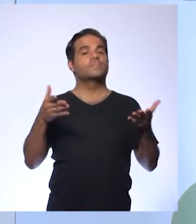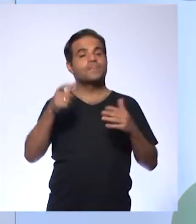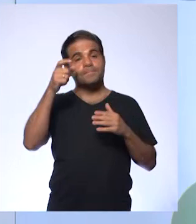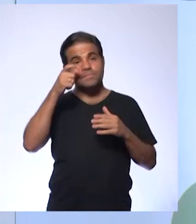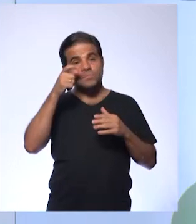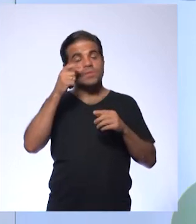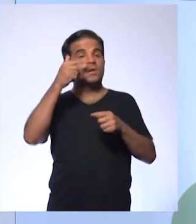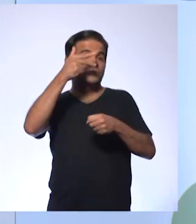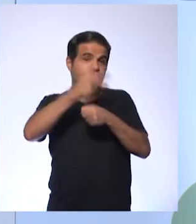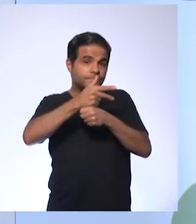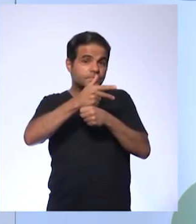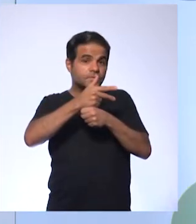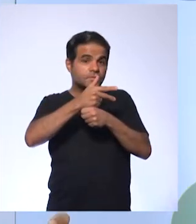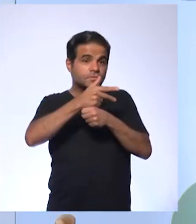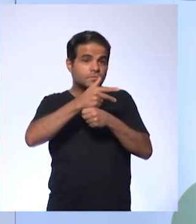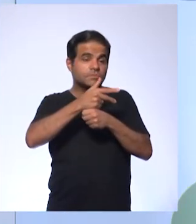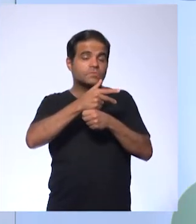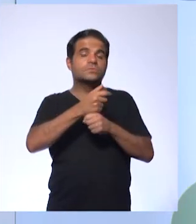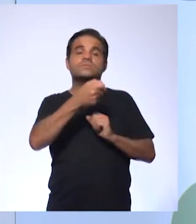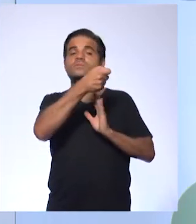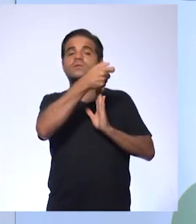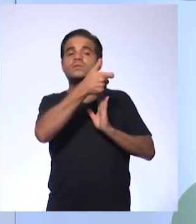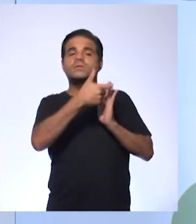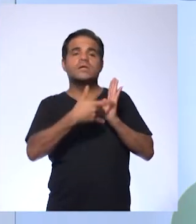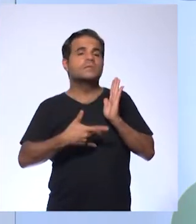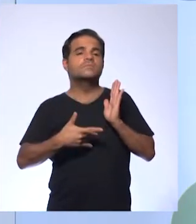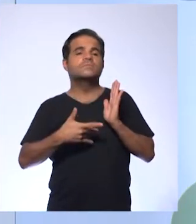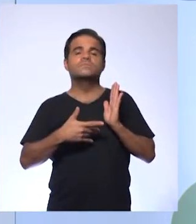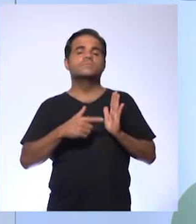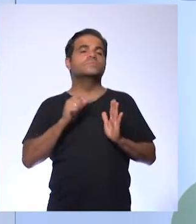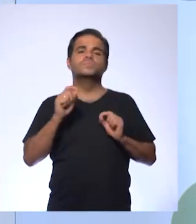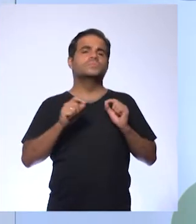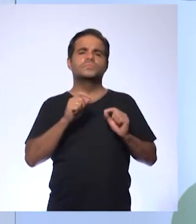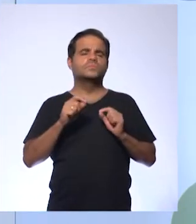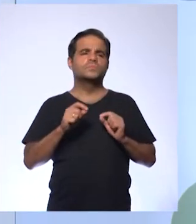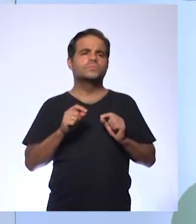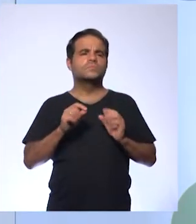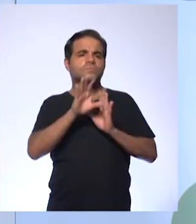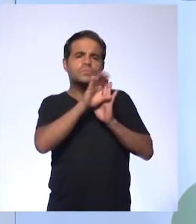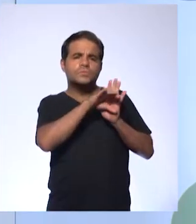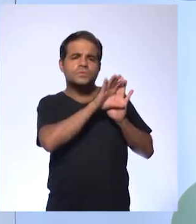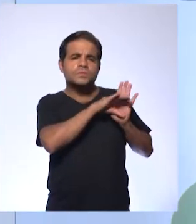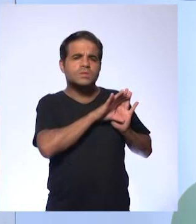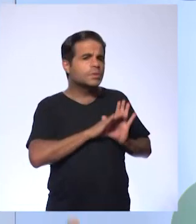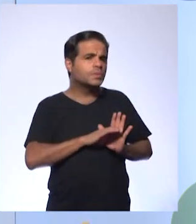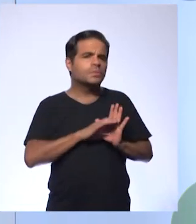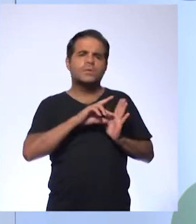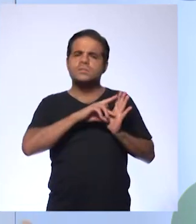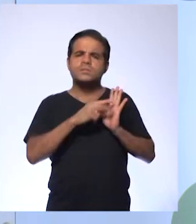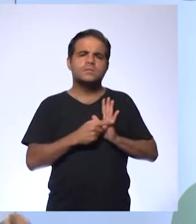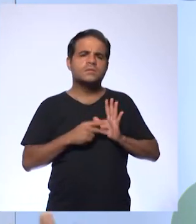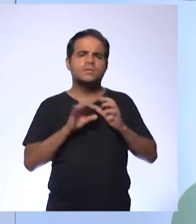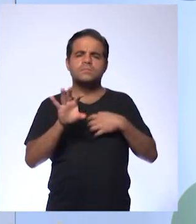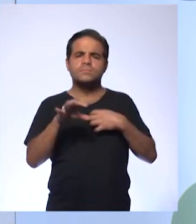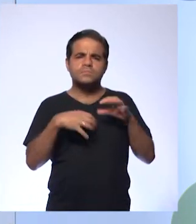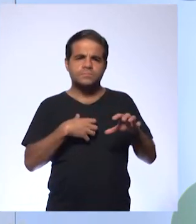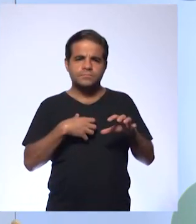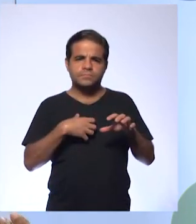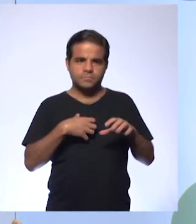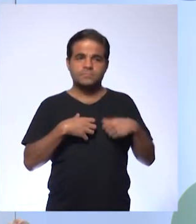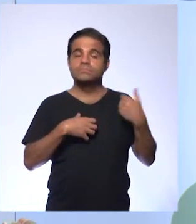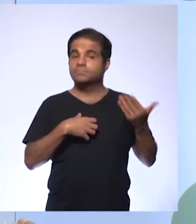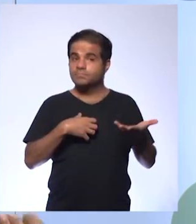um vídeo agora que vai falar, né, vai conceituar o que é empatia,